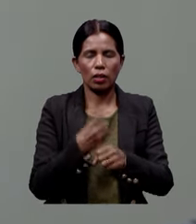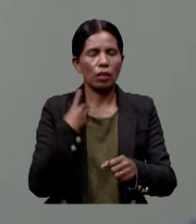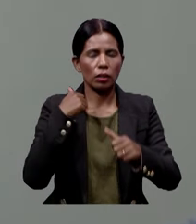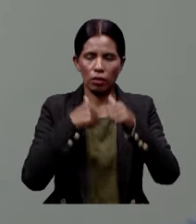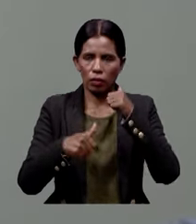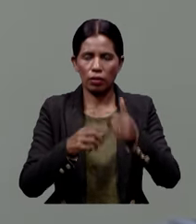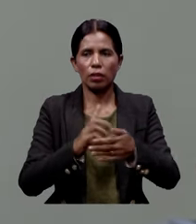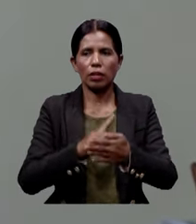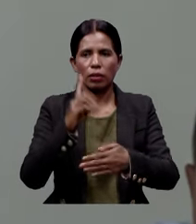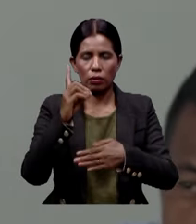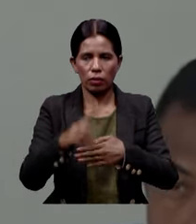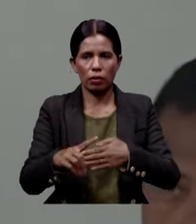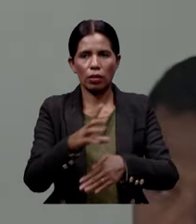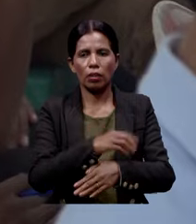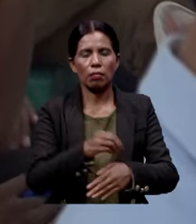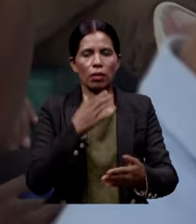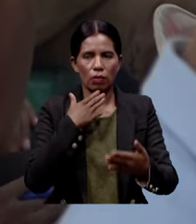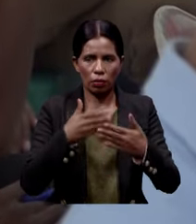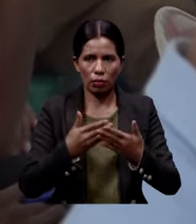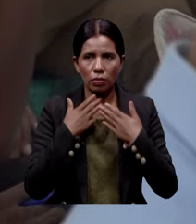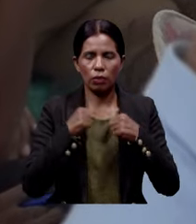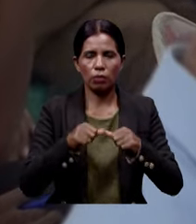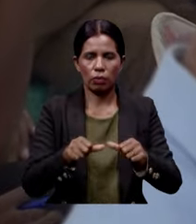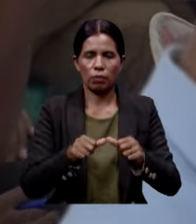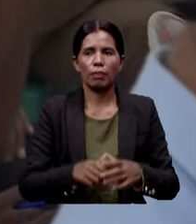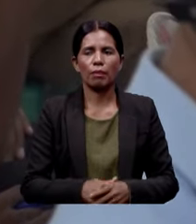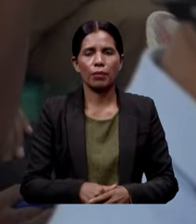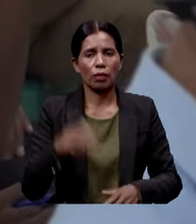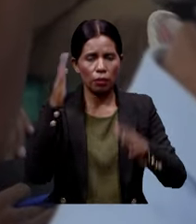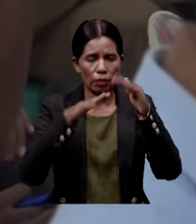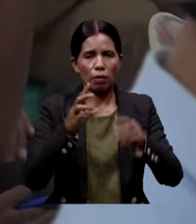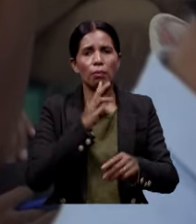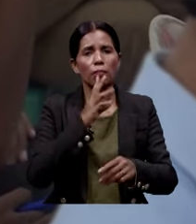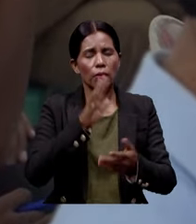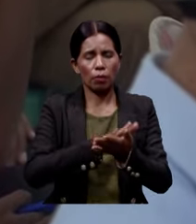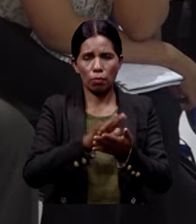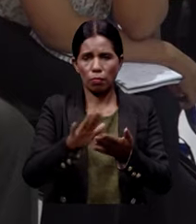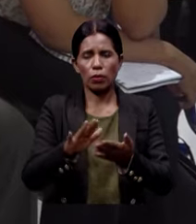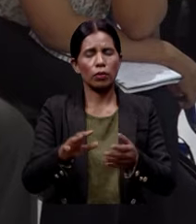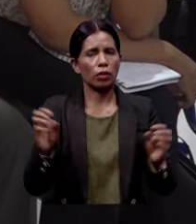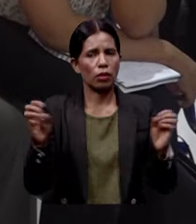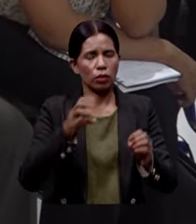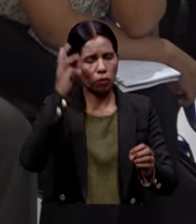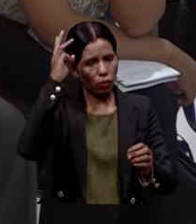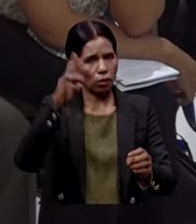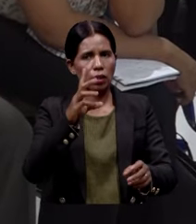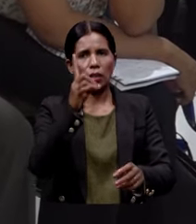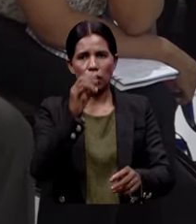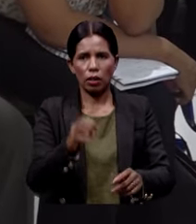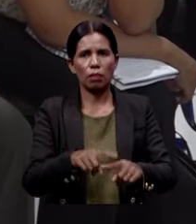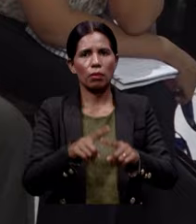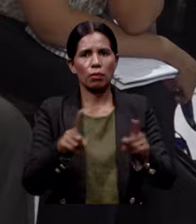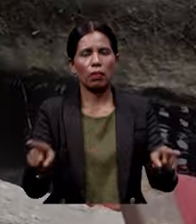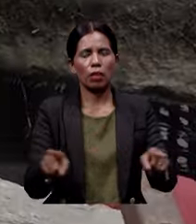de desenvolvimento entre es comune bel lao. Problema bem mais no eletricidade lá o sai de preocupação na capital dele, mas bem sai